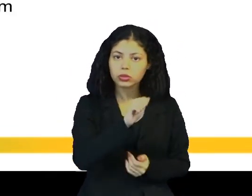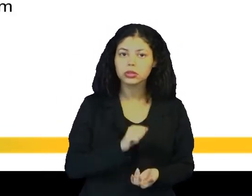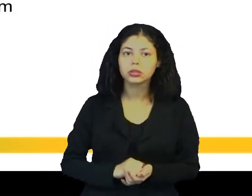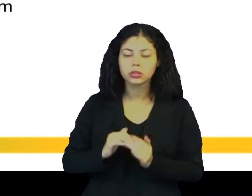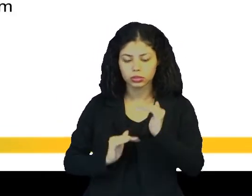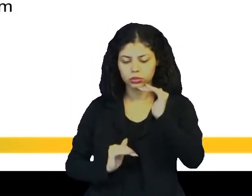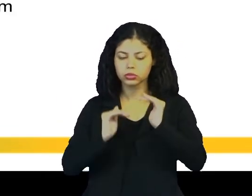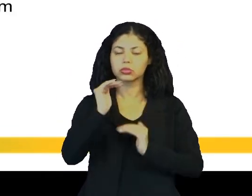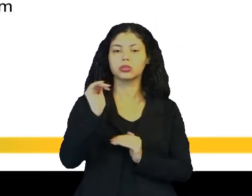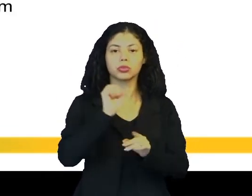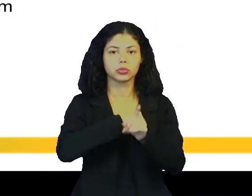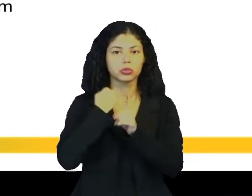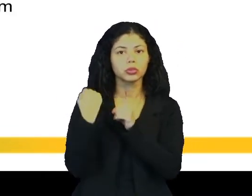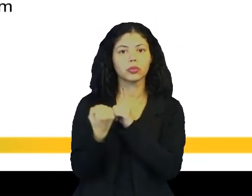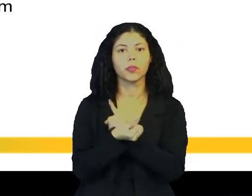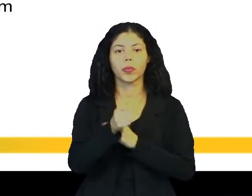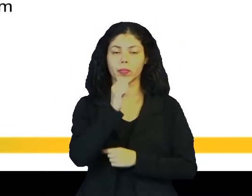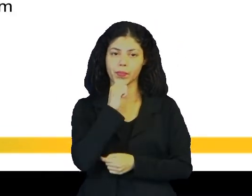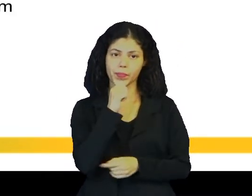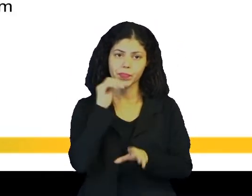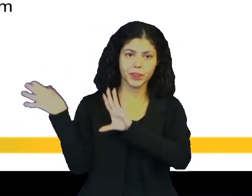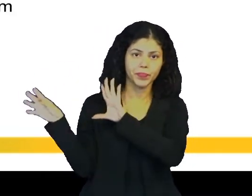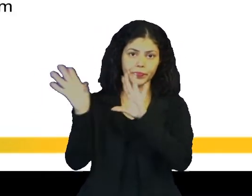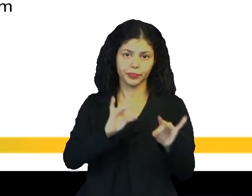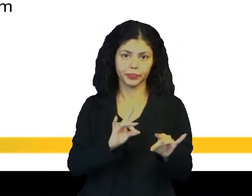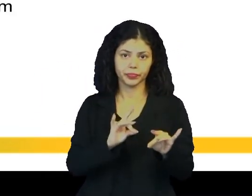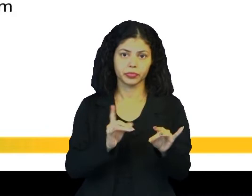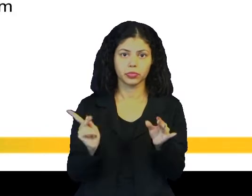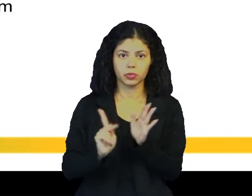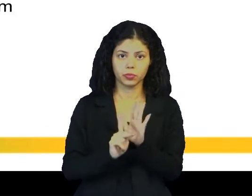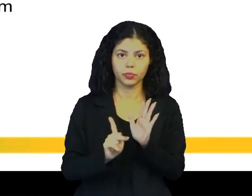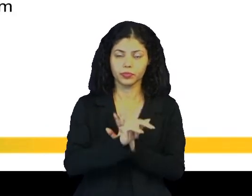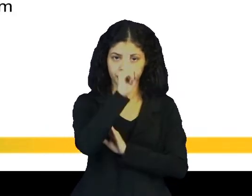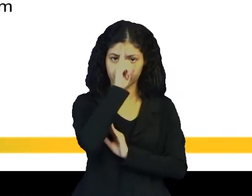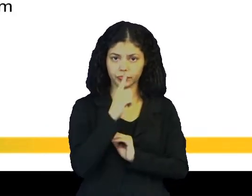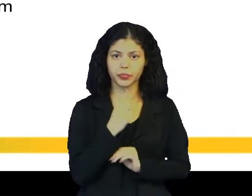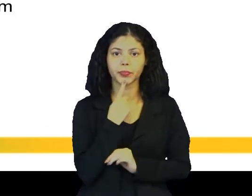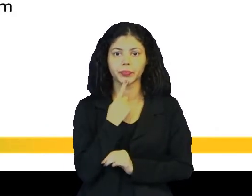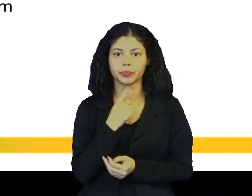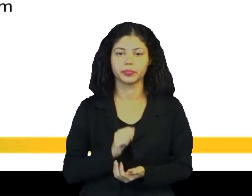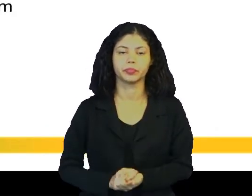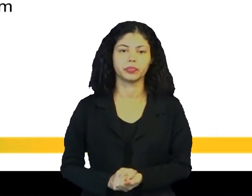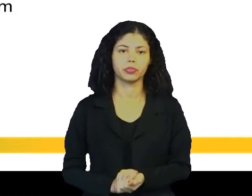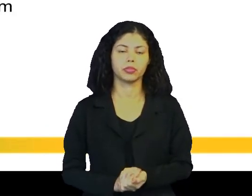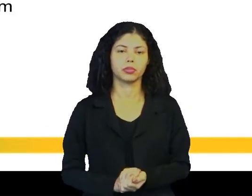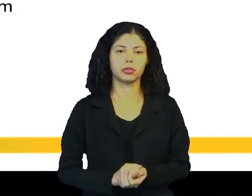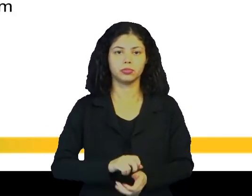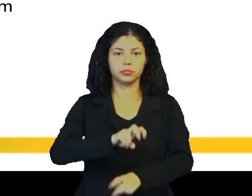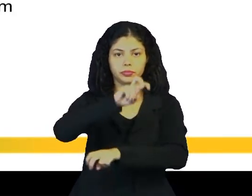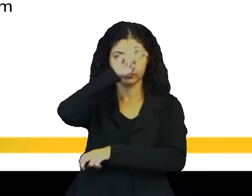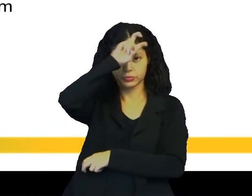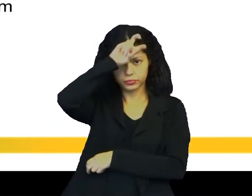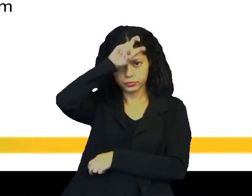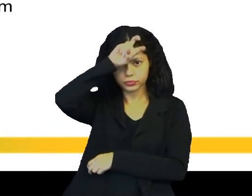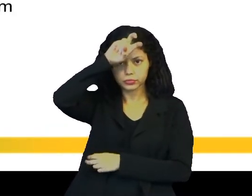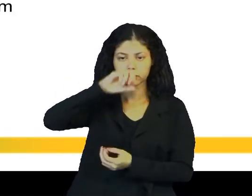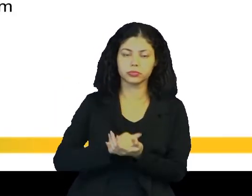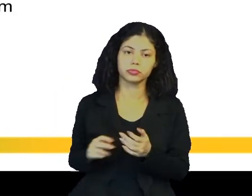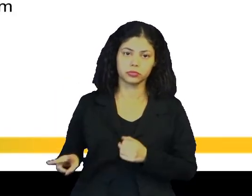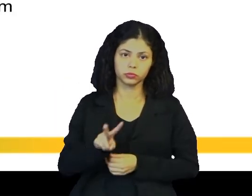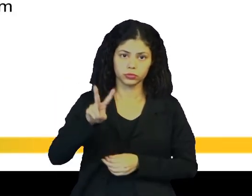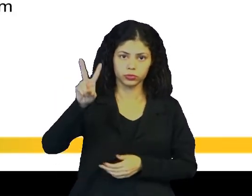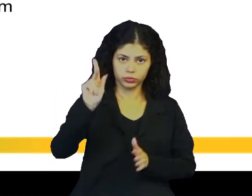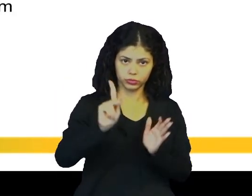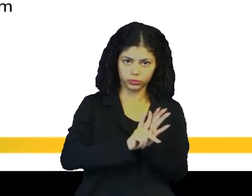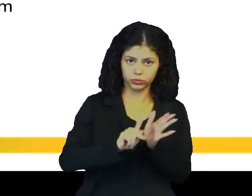de nível social que eram retratados nas suas imagens, né? Os egípcios tinham valores